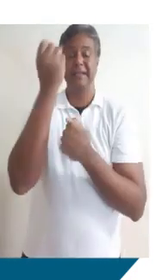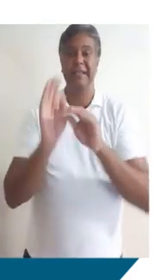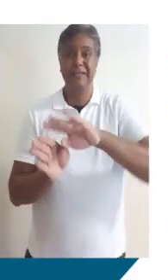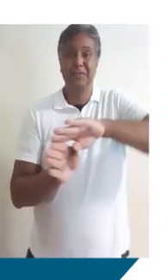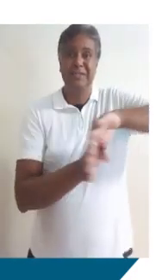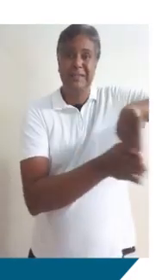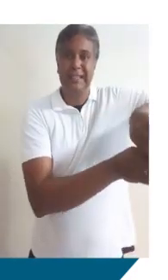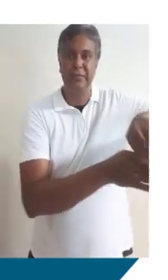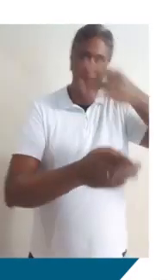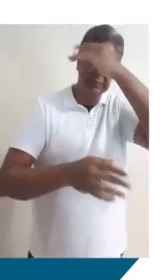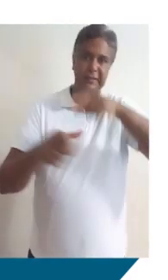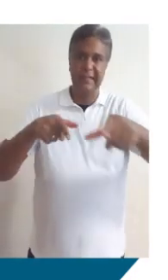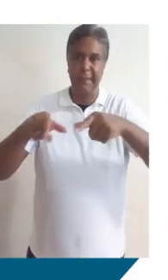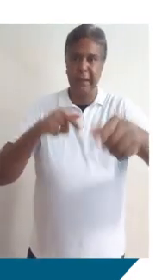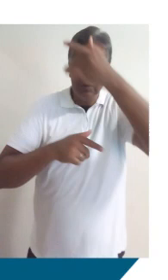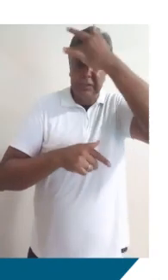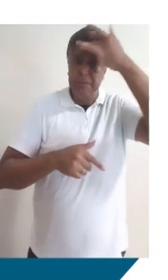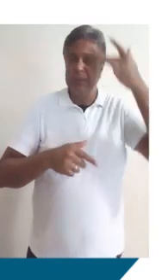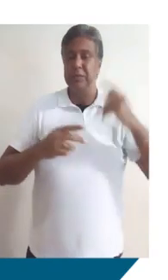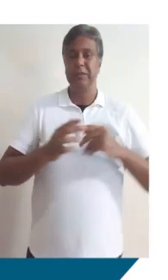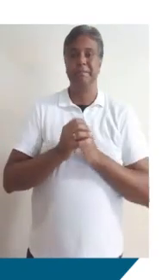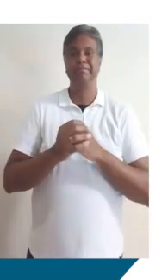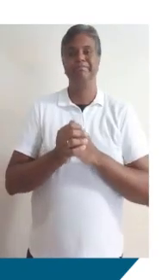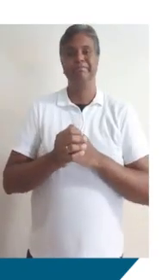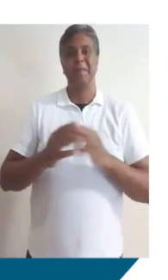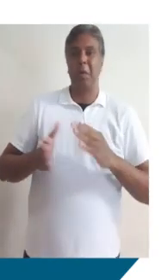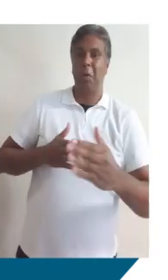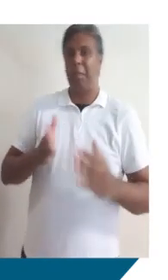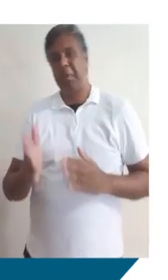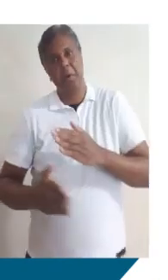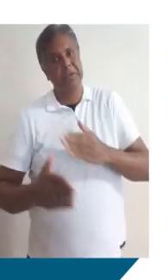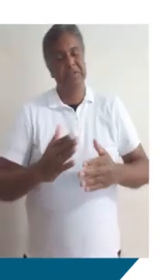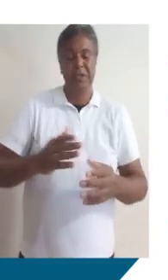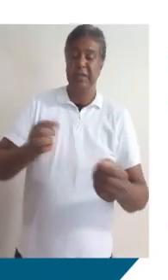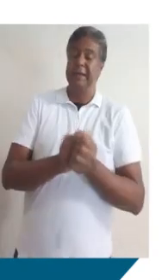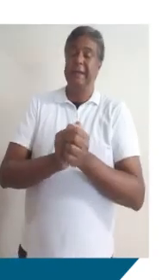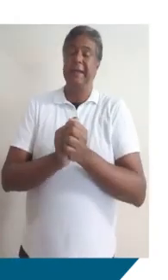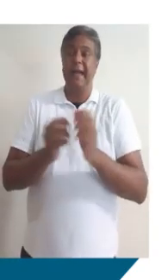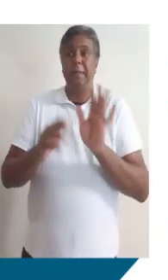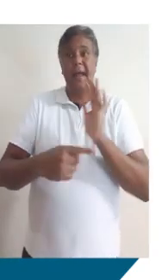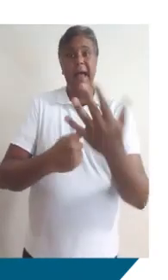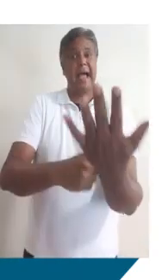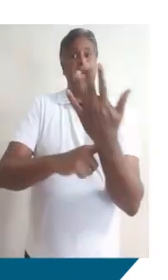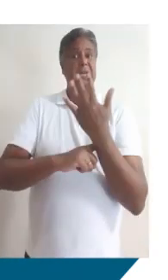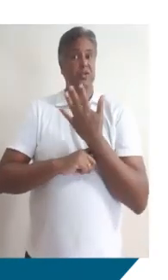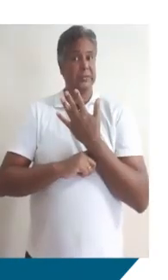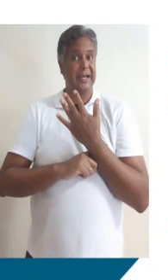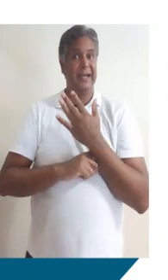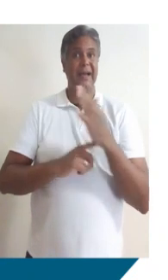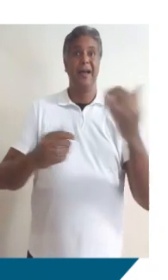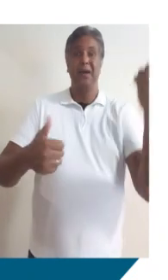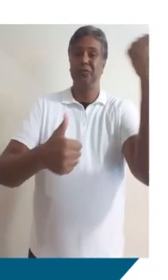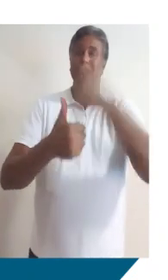mais e mais pessoas. Ou seja, robôs construídos para ajudar seres humanos, na verdade, estão